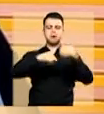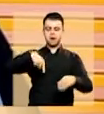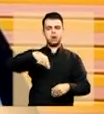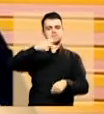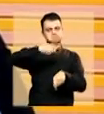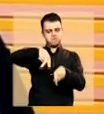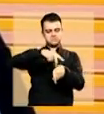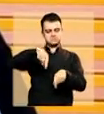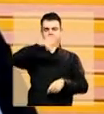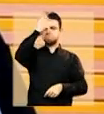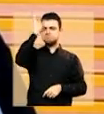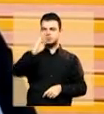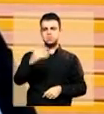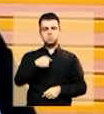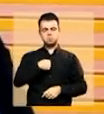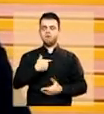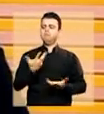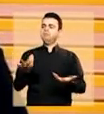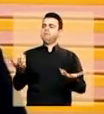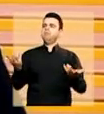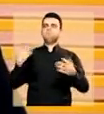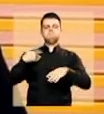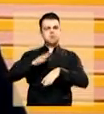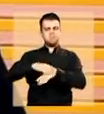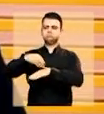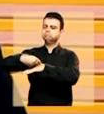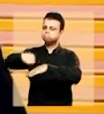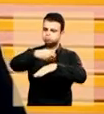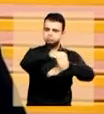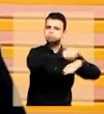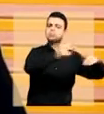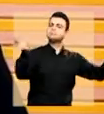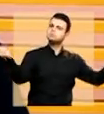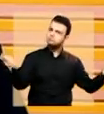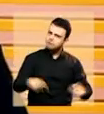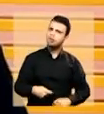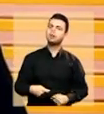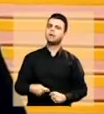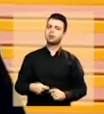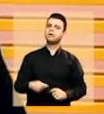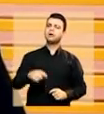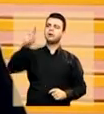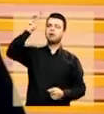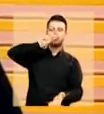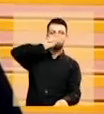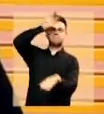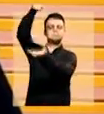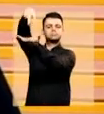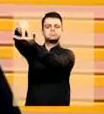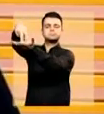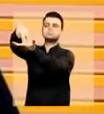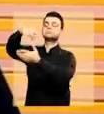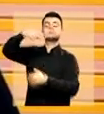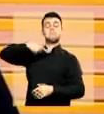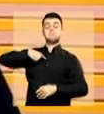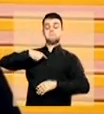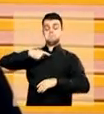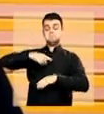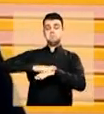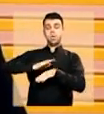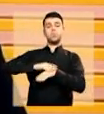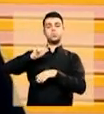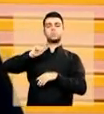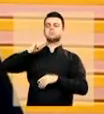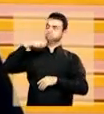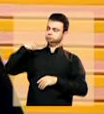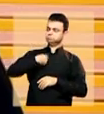para o nosso Brasil. A gente vai também e compartilha muito. A gente tem a missão de ser um embaixador da paz